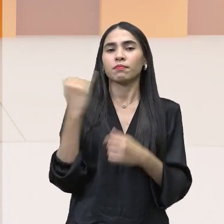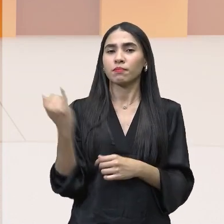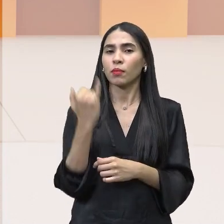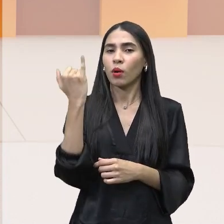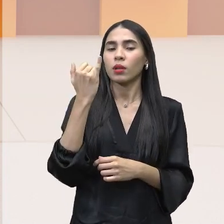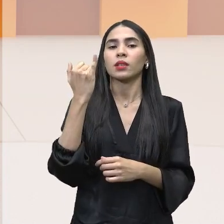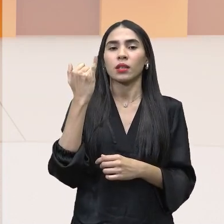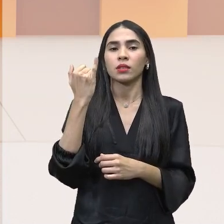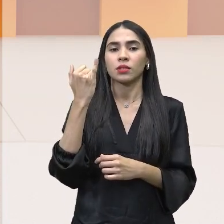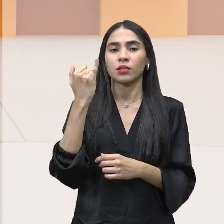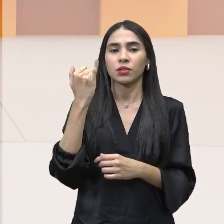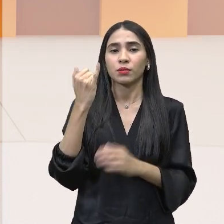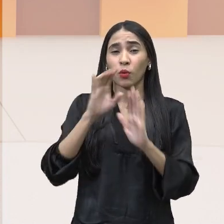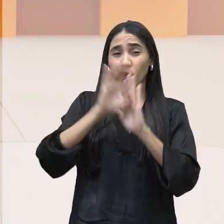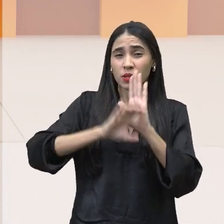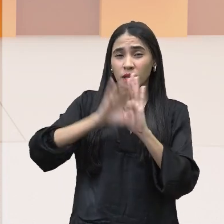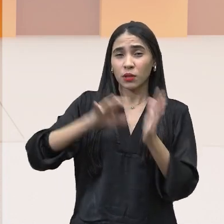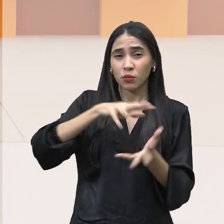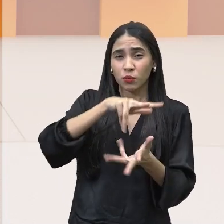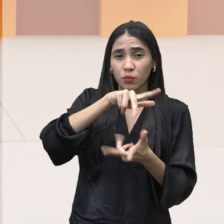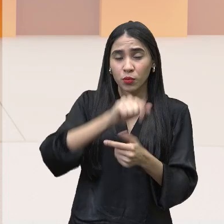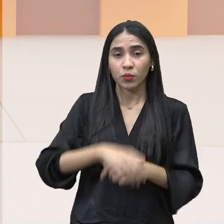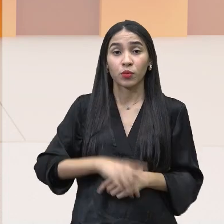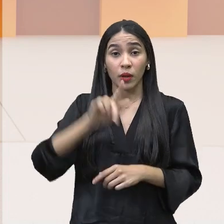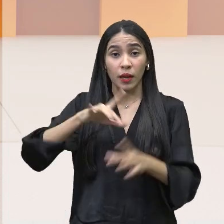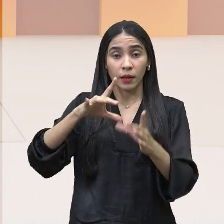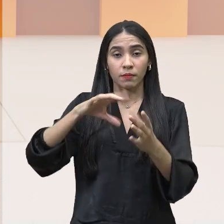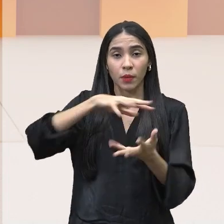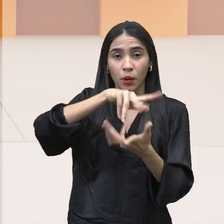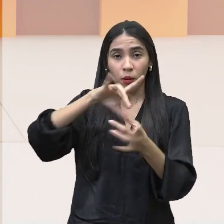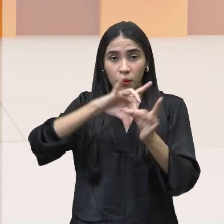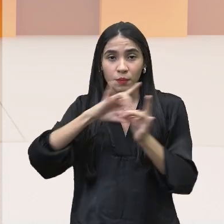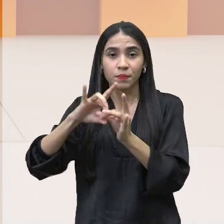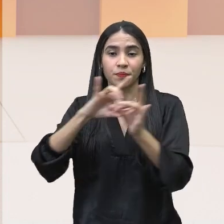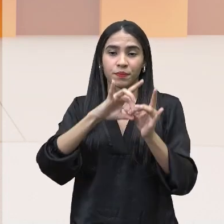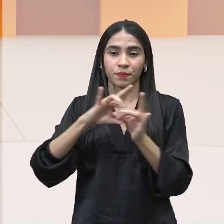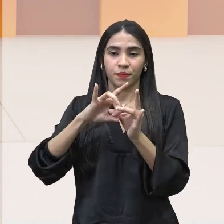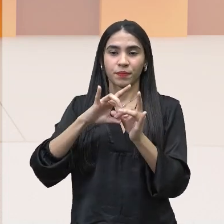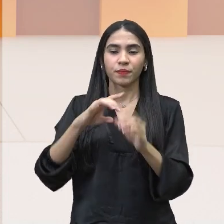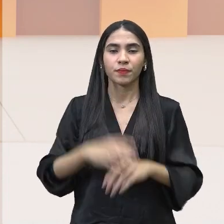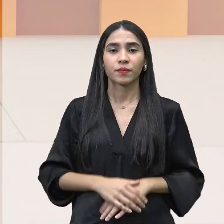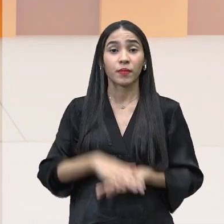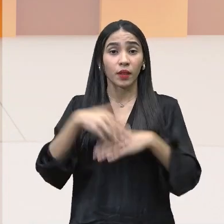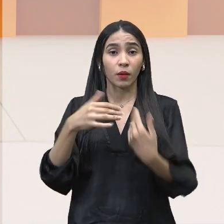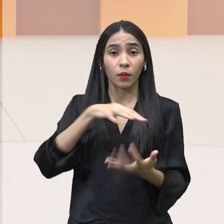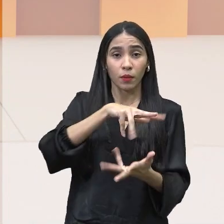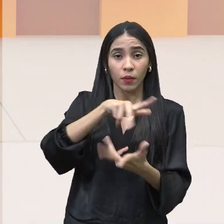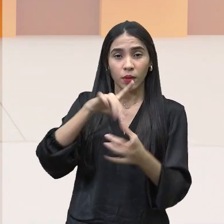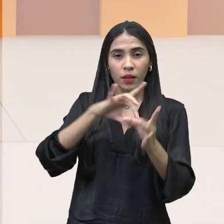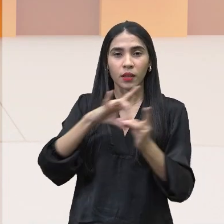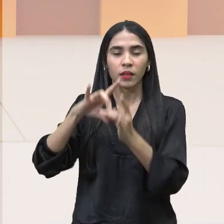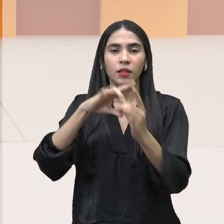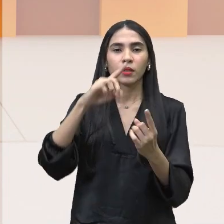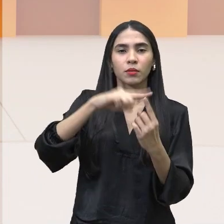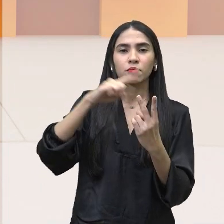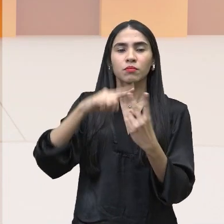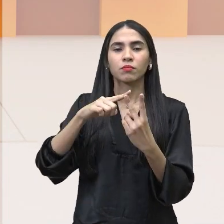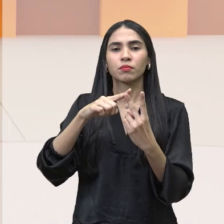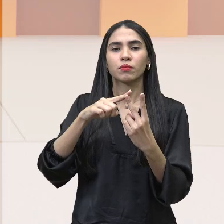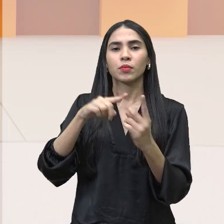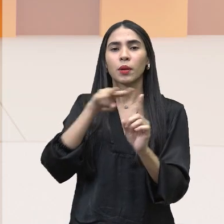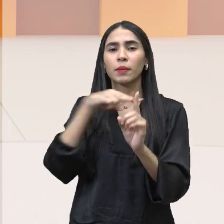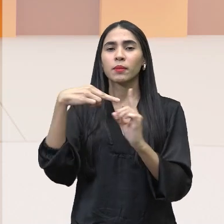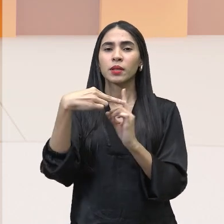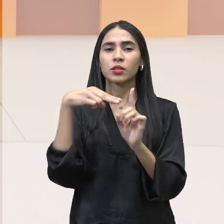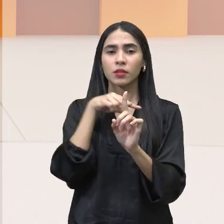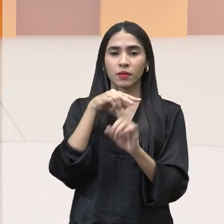em todo o mundo. Então, isso é a globalização, certo? E aí a globalização tem duas formas de ser vista.